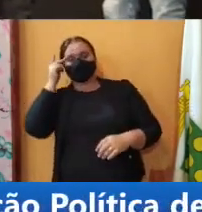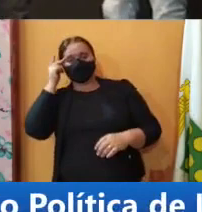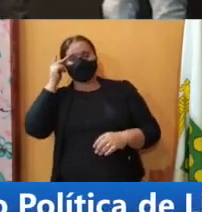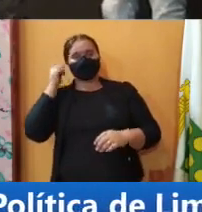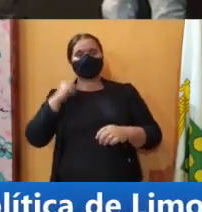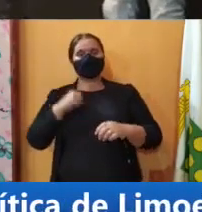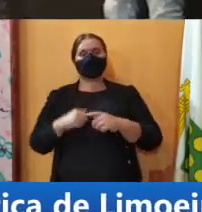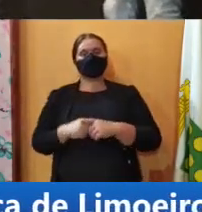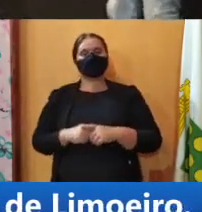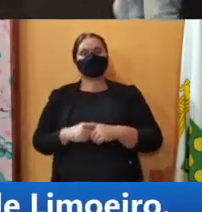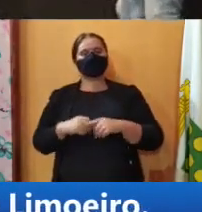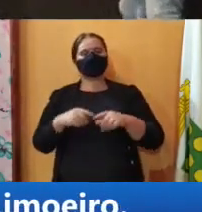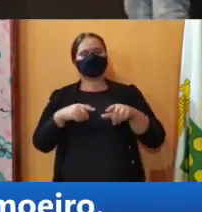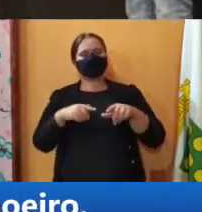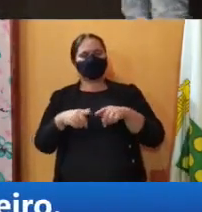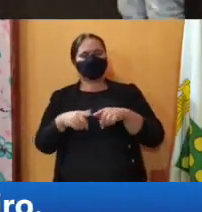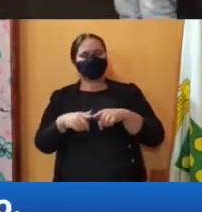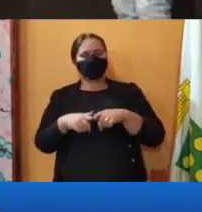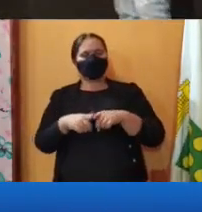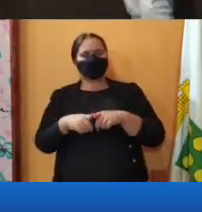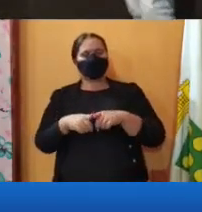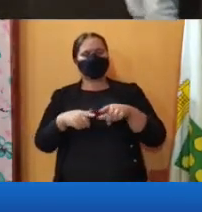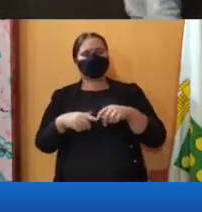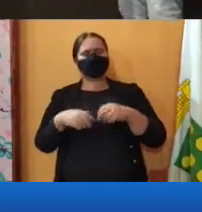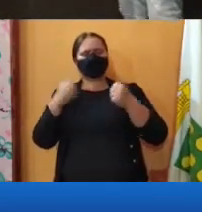vai revitalizar e vai potencializar